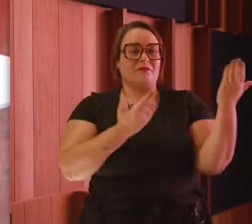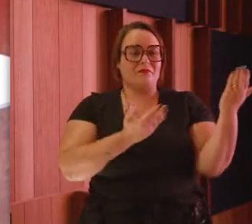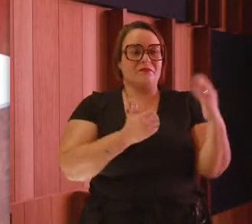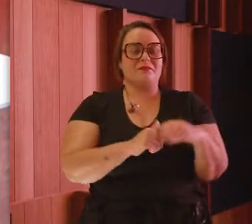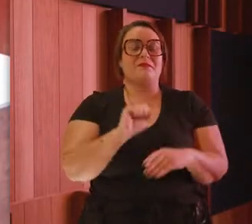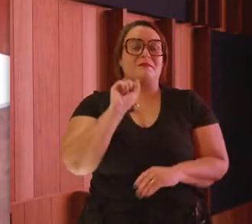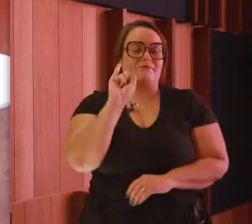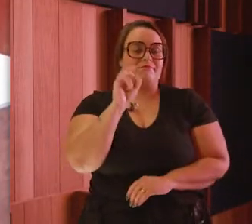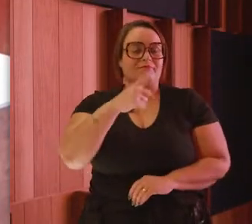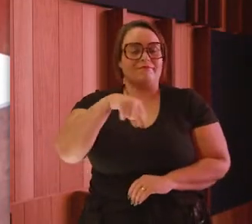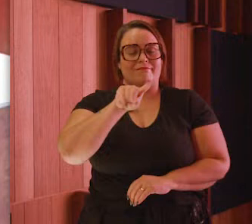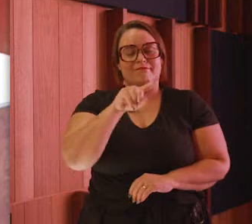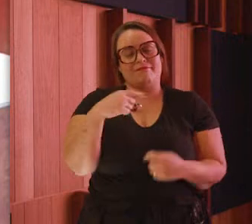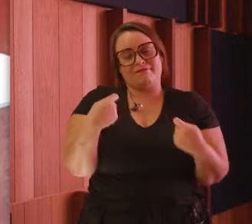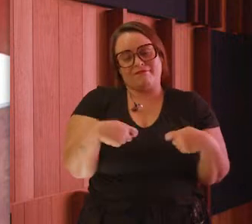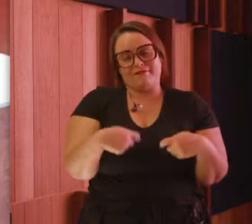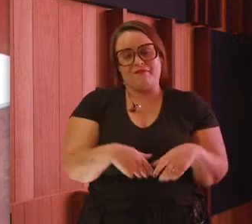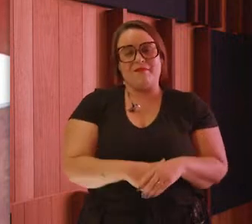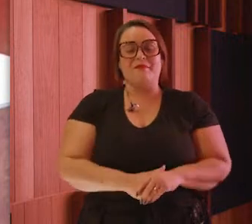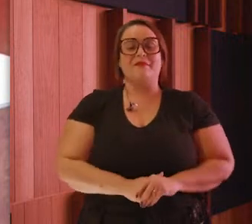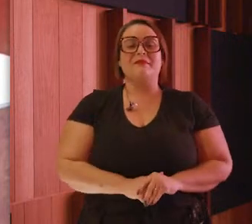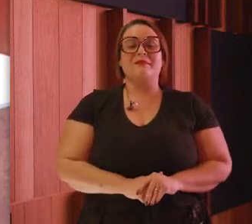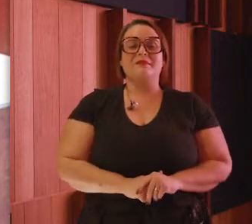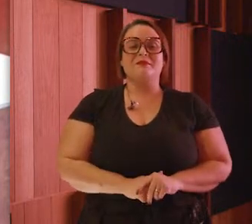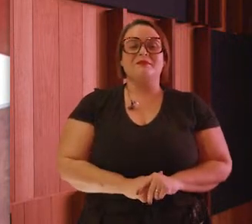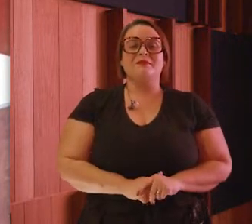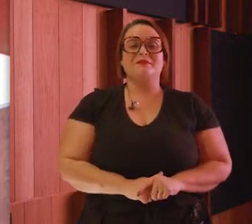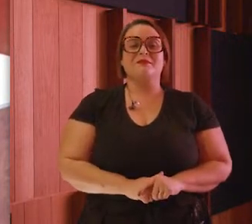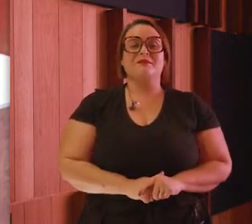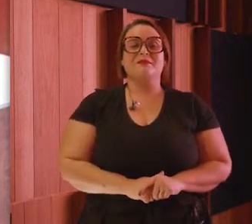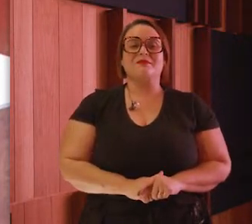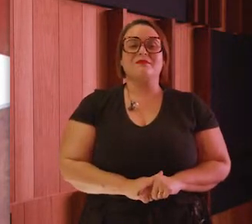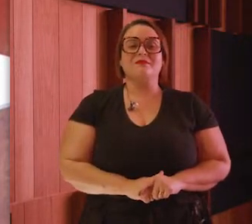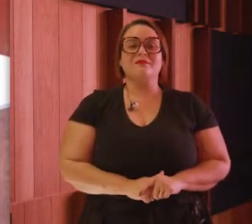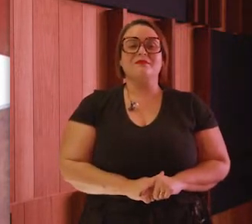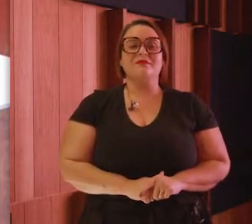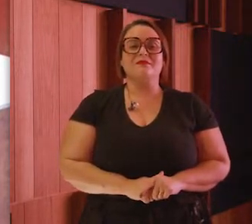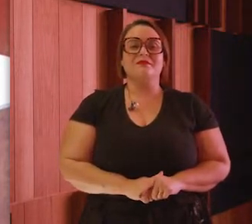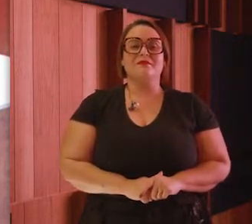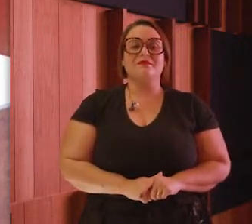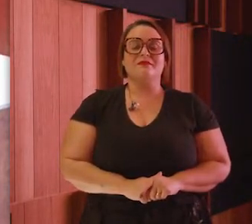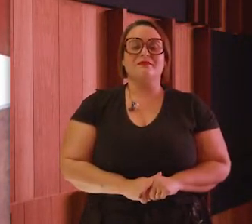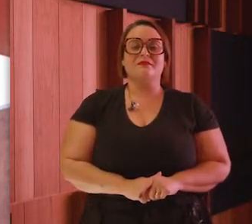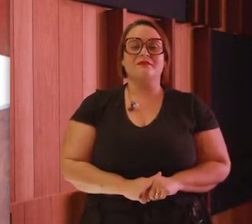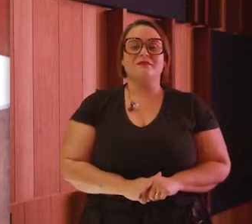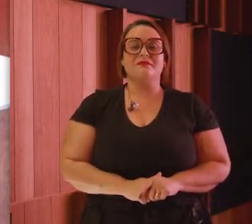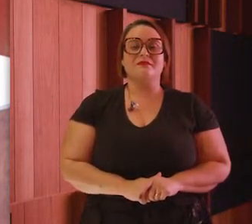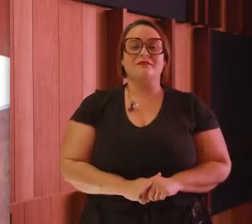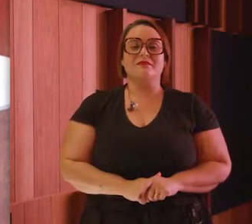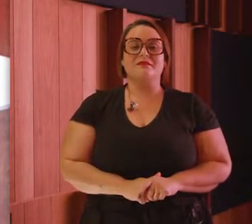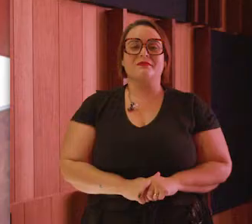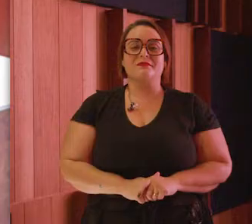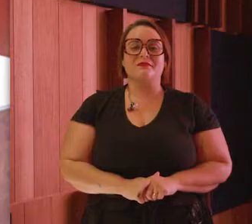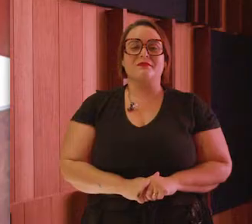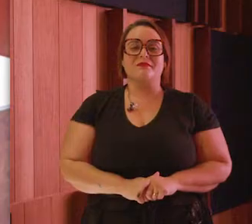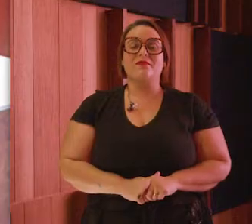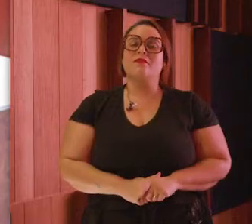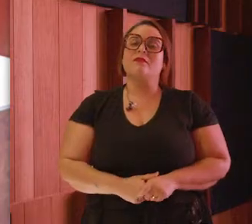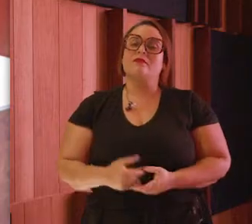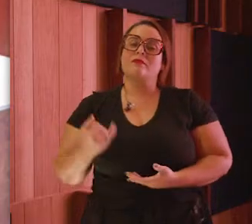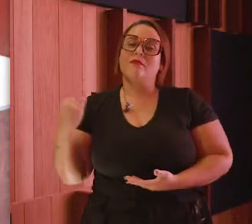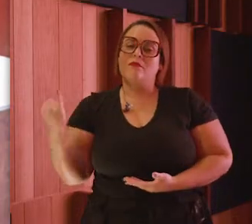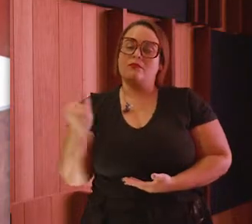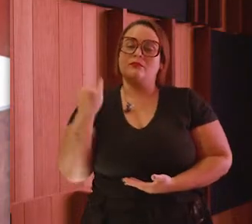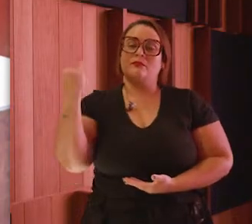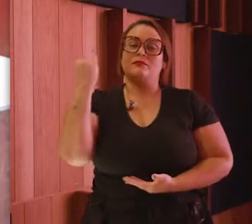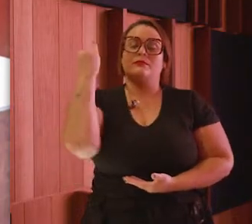necessário. Tendo dito isso, pessoal, um aspecto da maior relevância que eu acho que todos